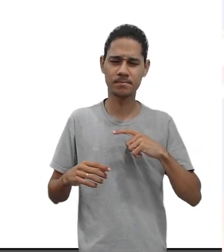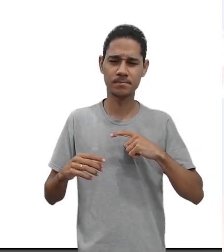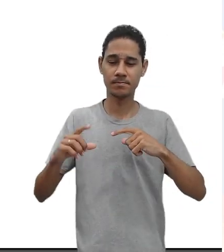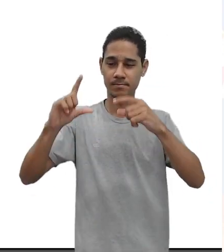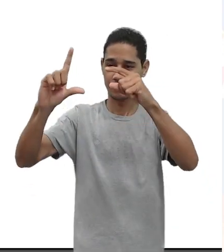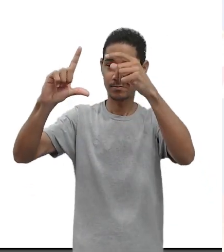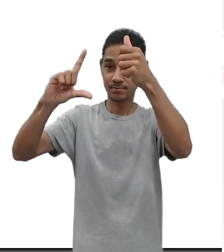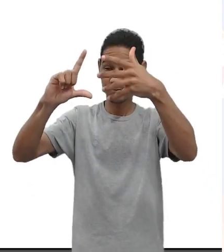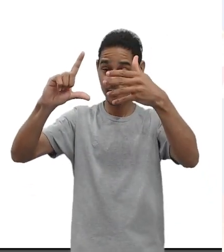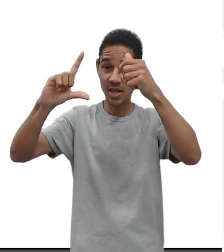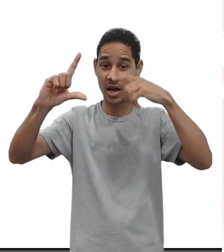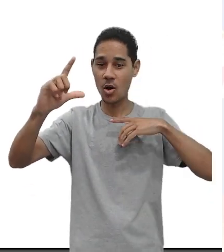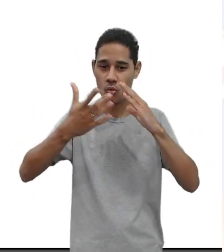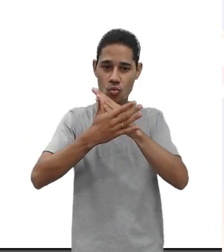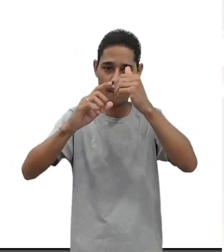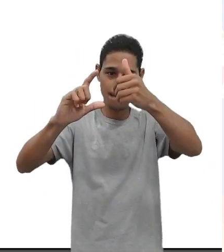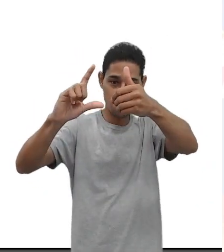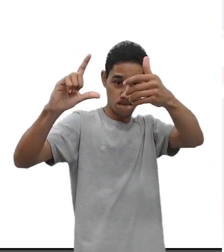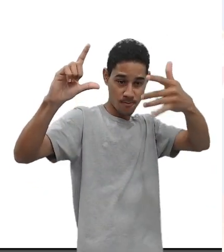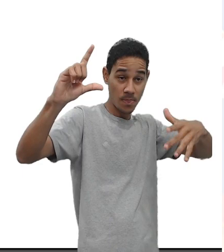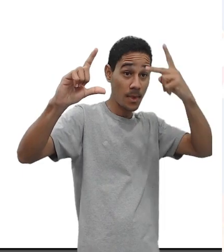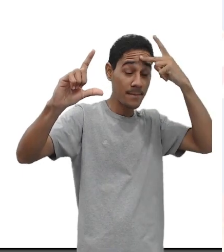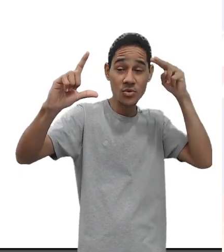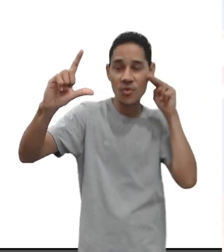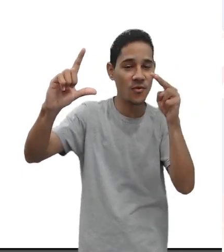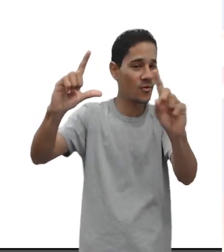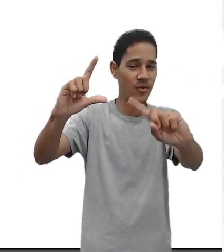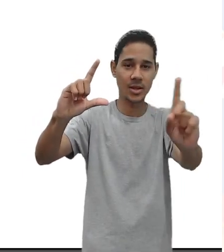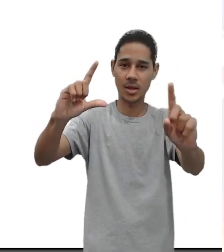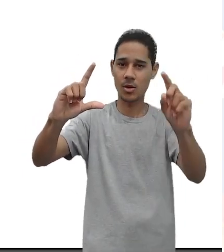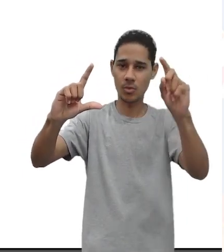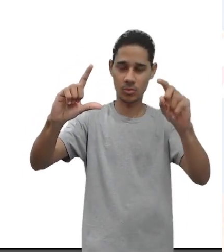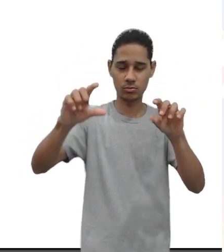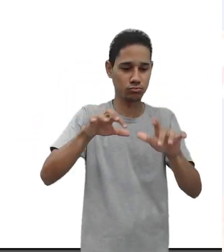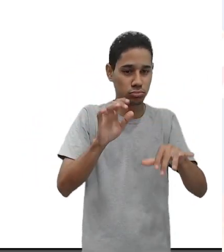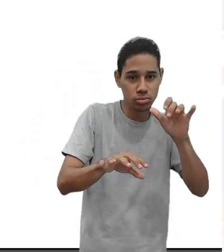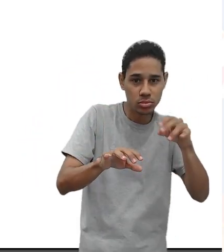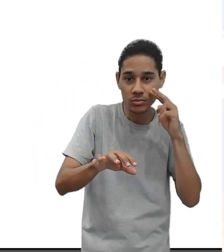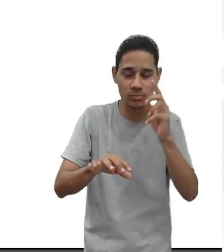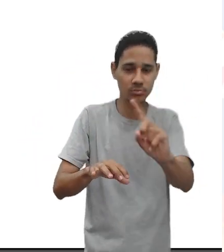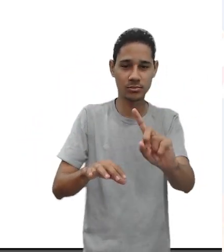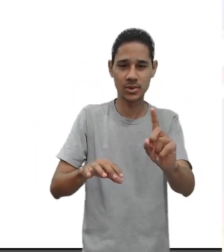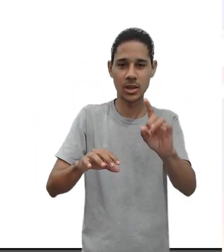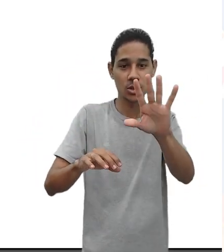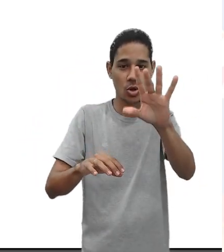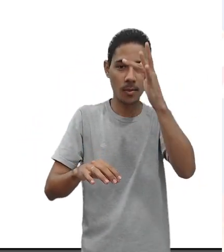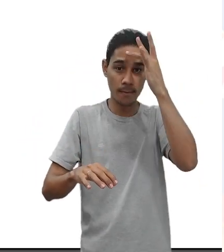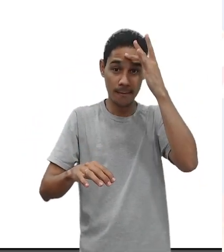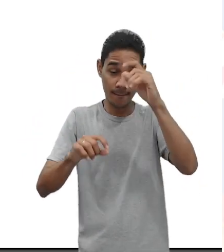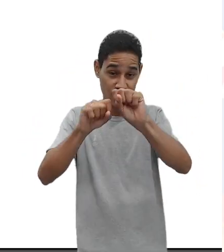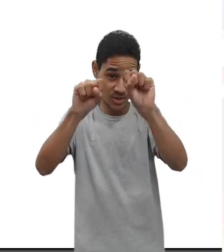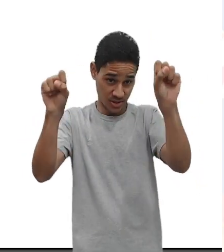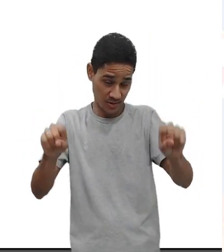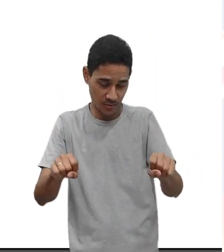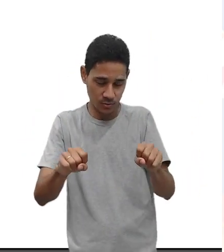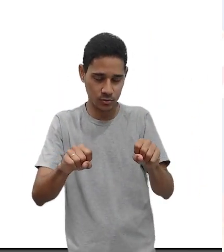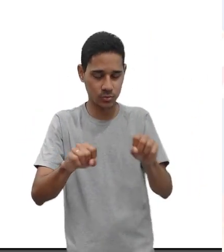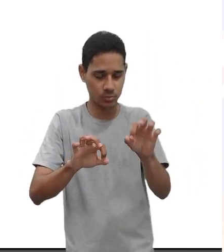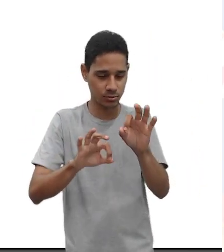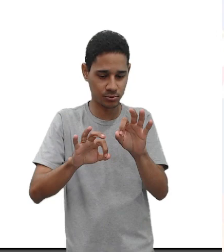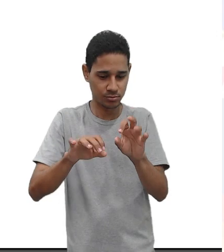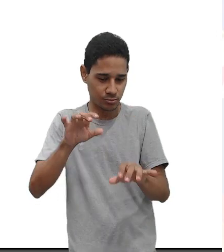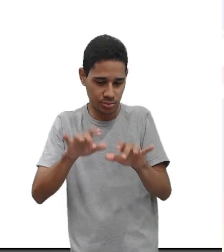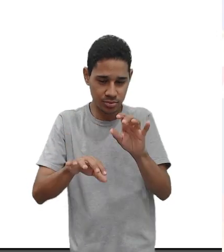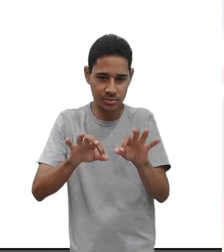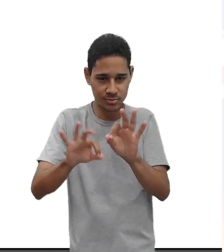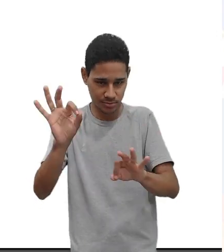não é mostrada para o usuário. É a parte do código que o servidor vai manipular, vamos assim dizer. A gente